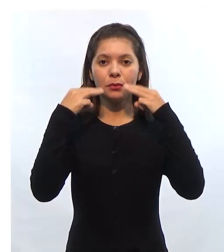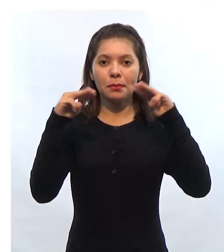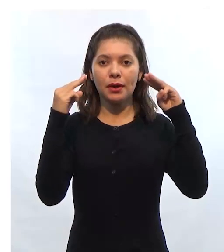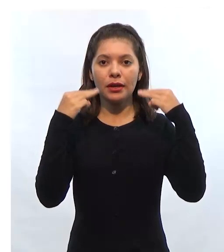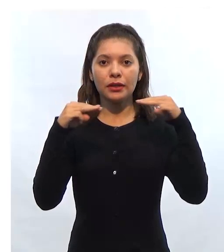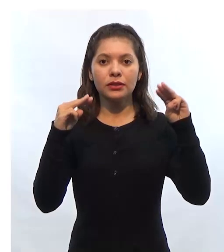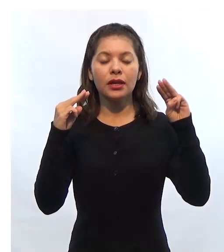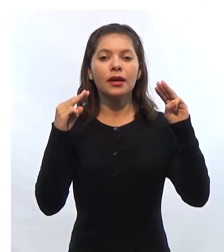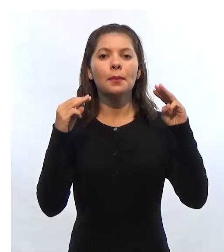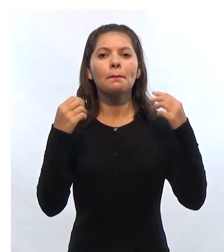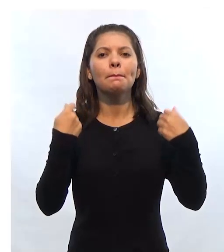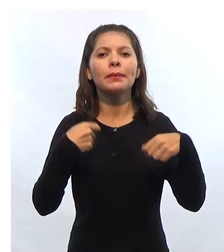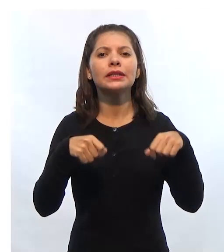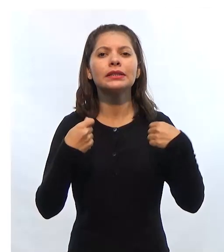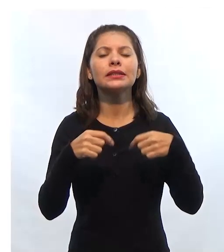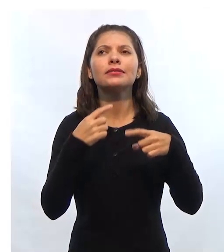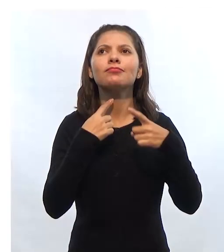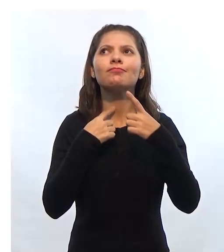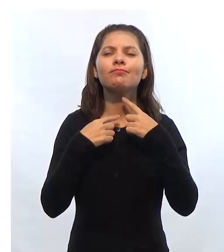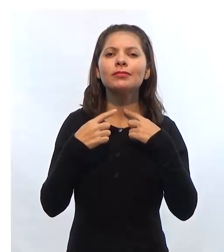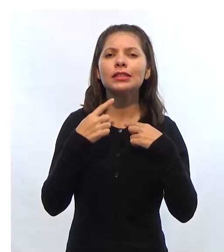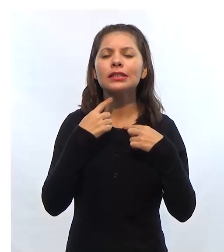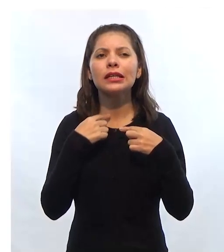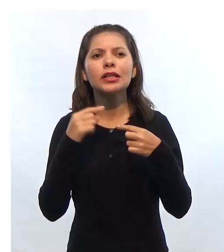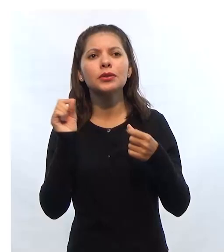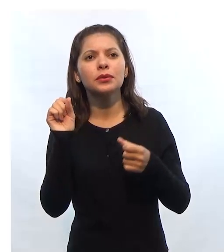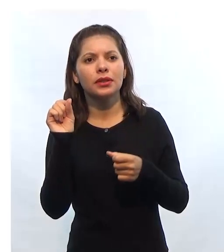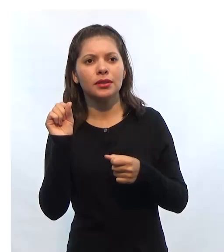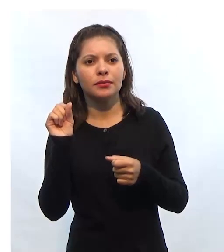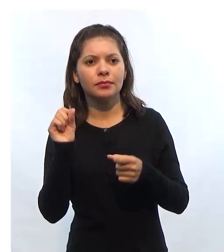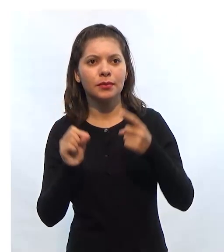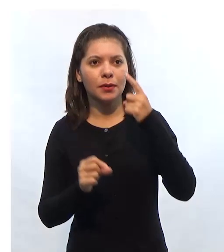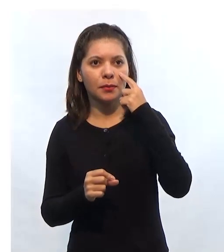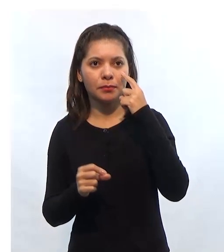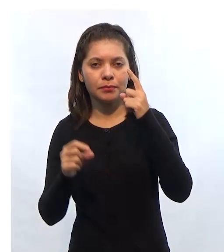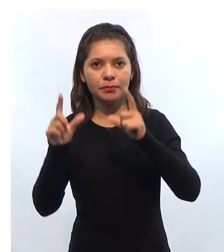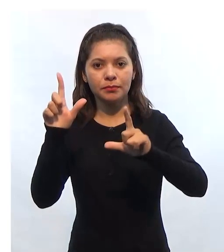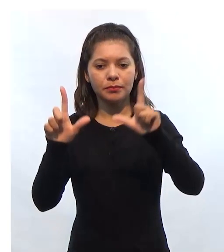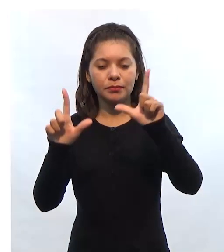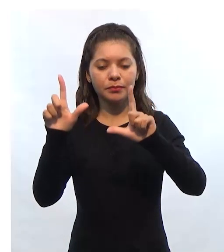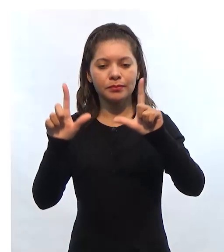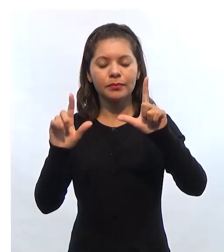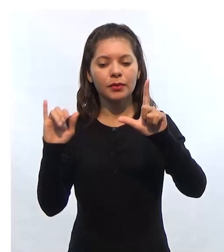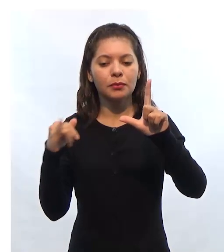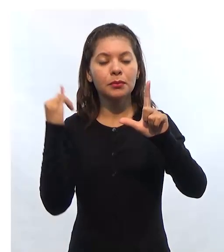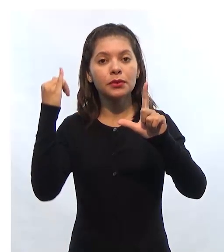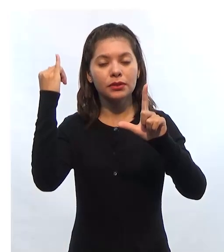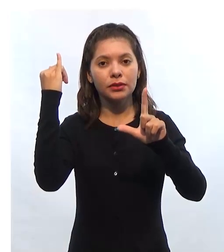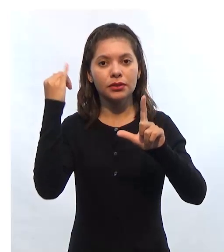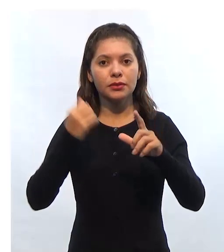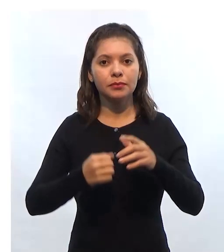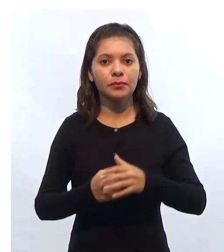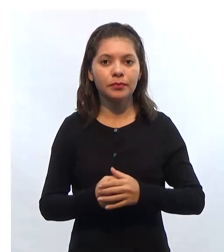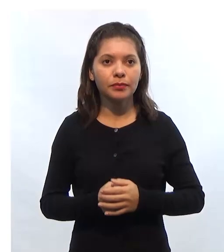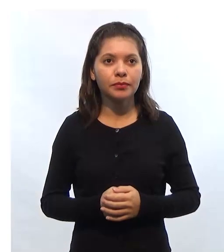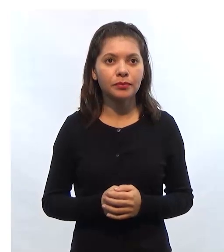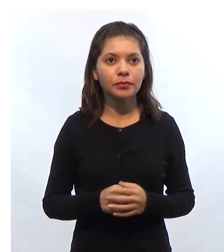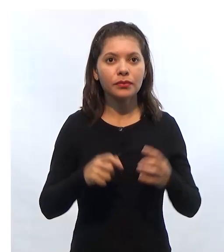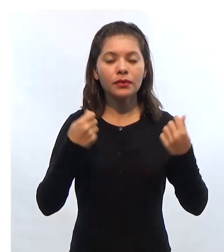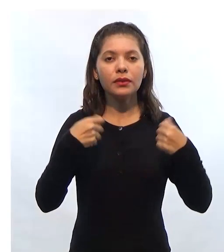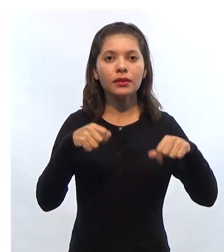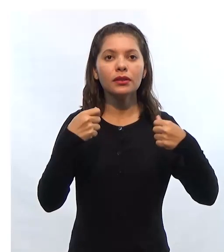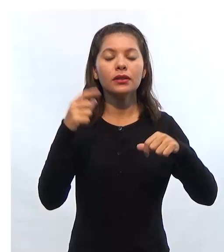marketing é o conceito de necessidades, desejos e demanda. Tá? E é importante entender isso para entender o marketing. Então,